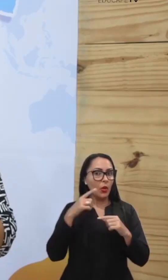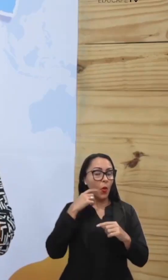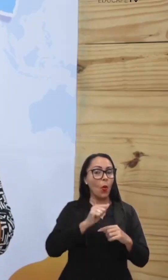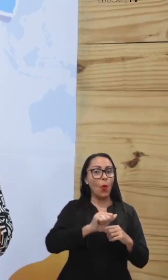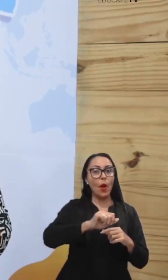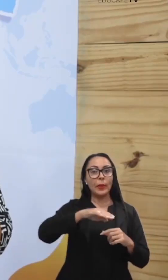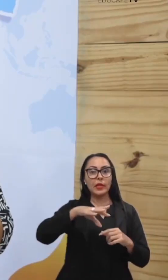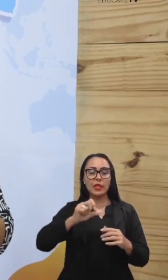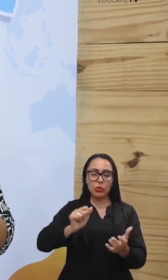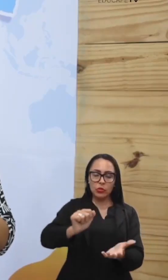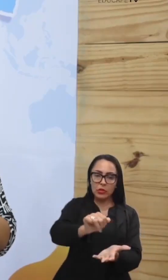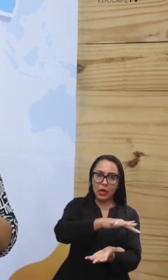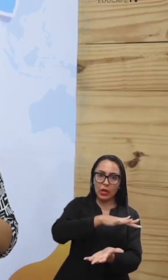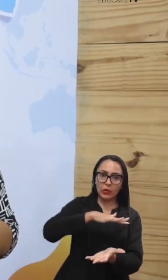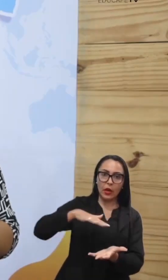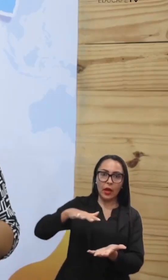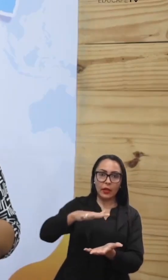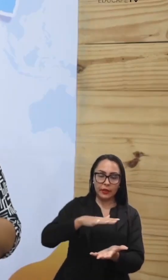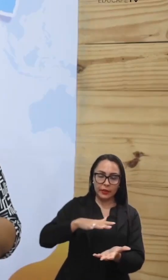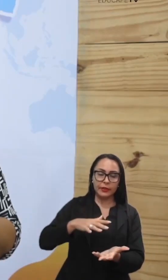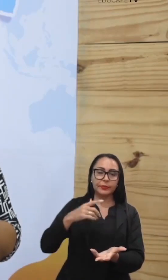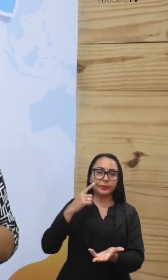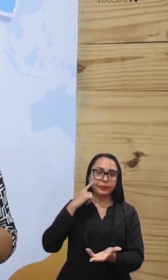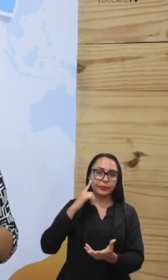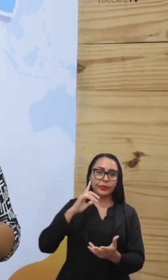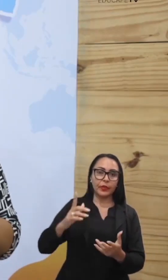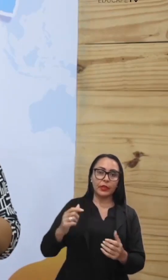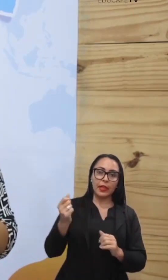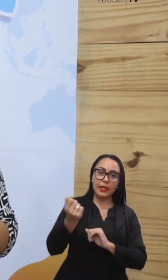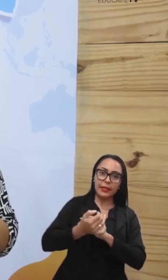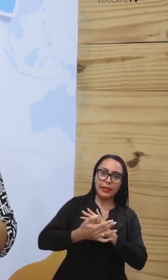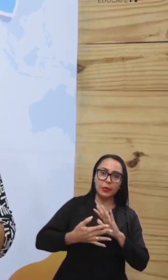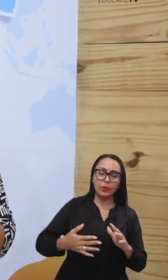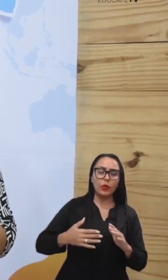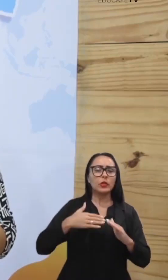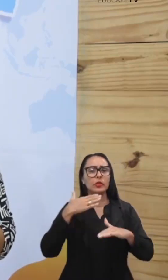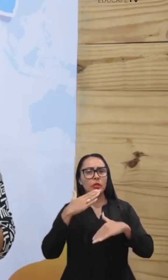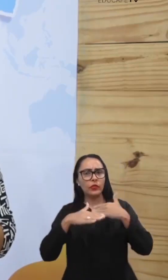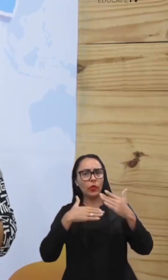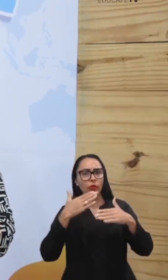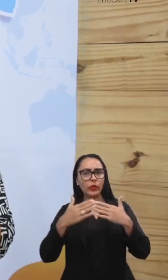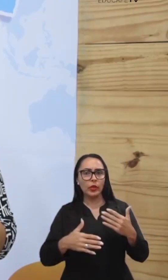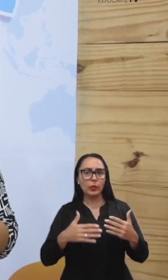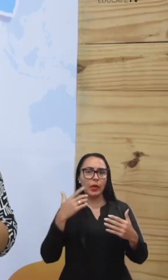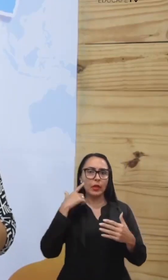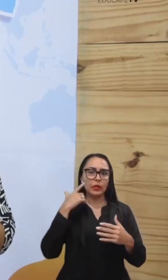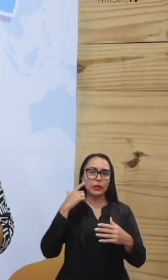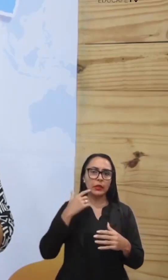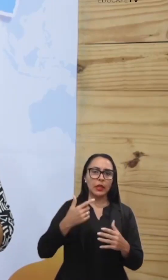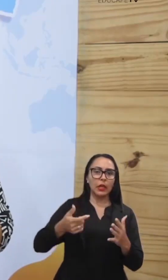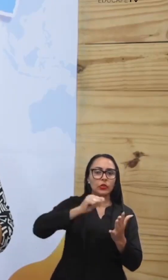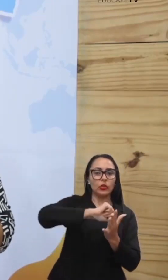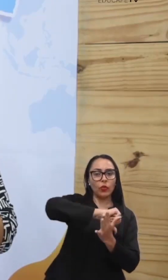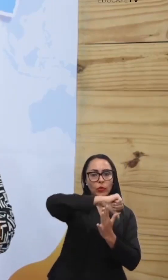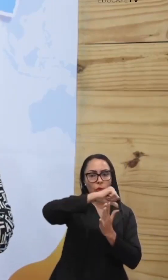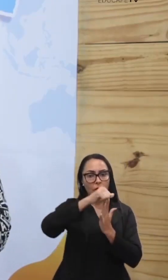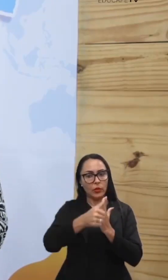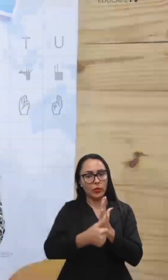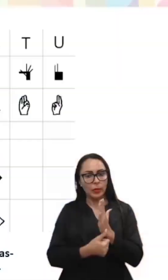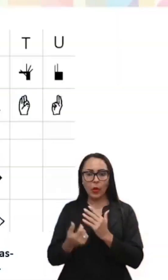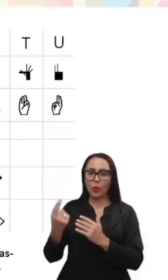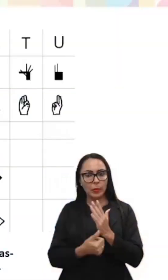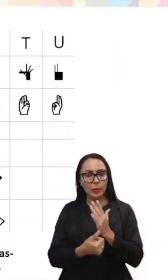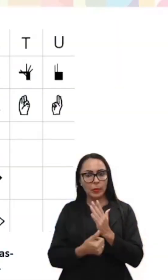do signwriting, da língua brasileira de sinais, que foi desenvolvido a partir das configurações de mãos. Vamos